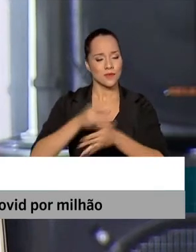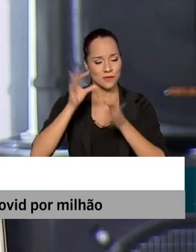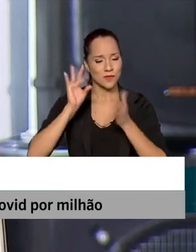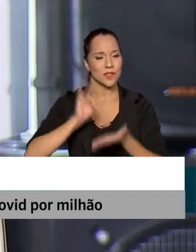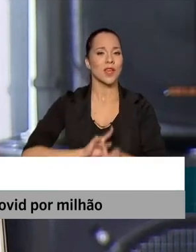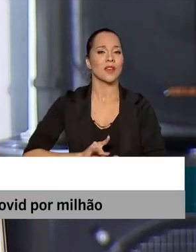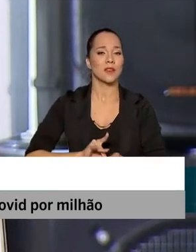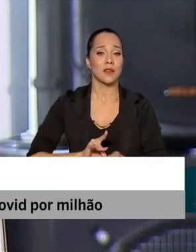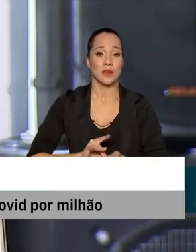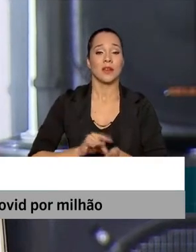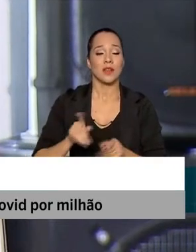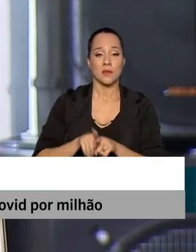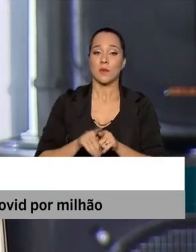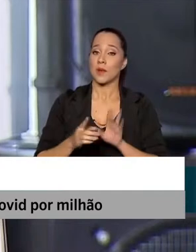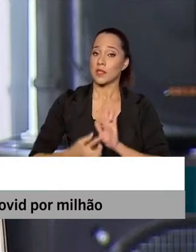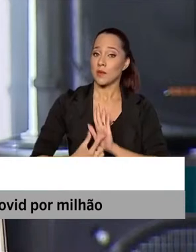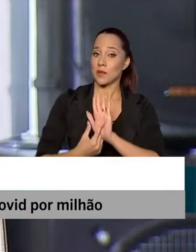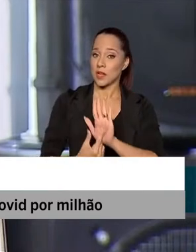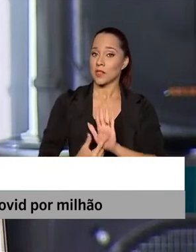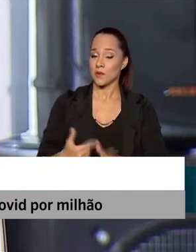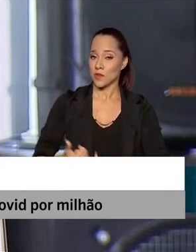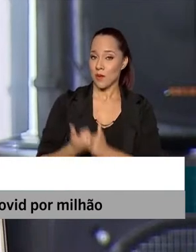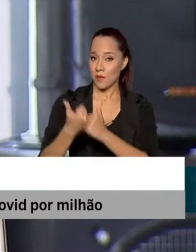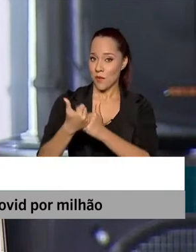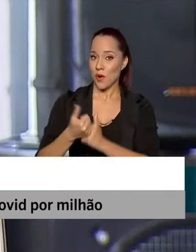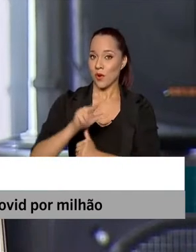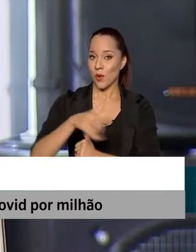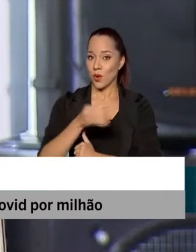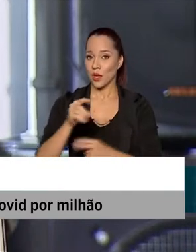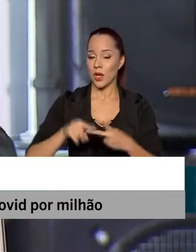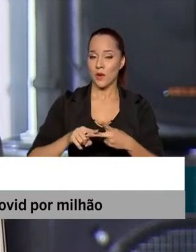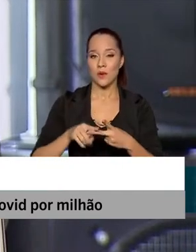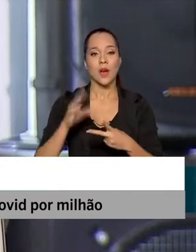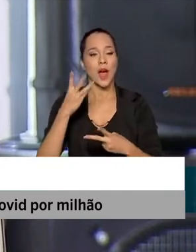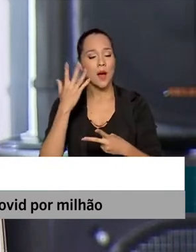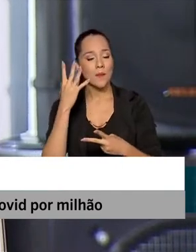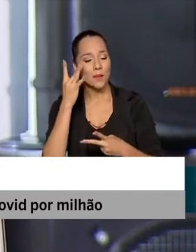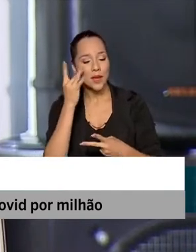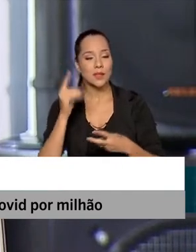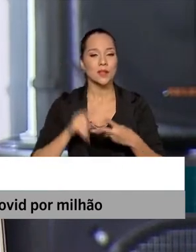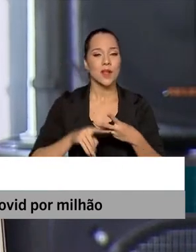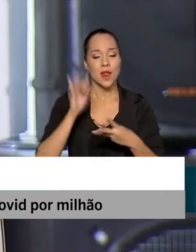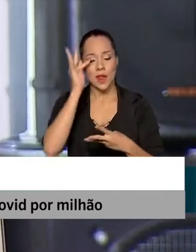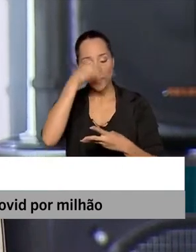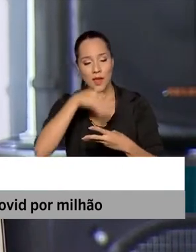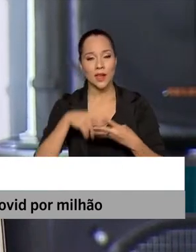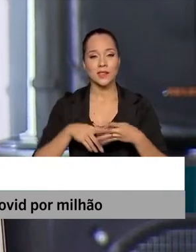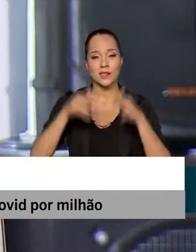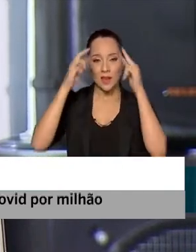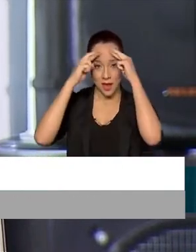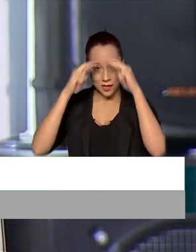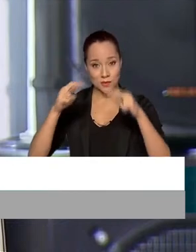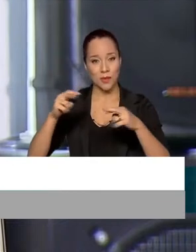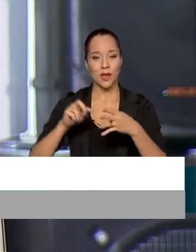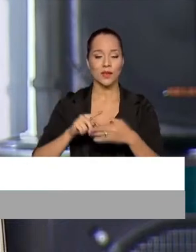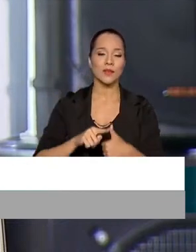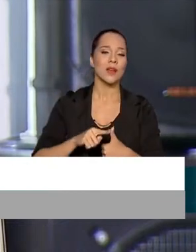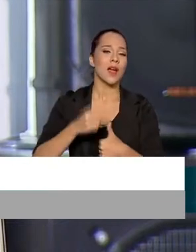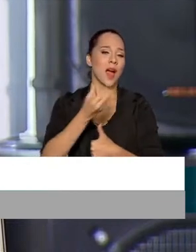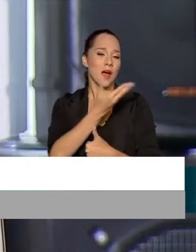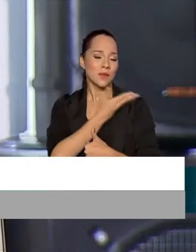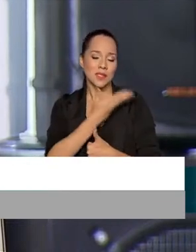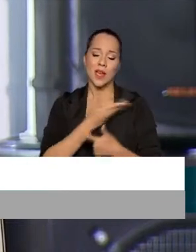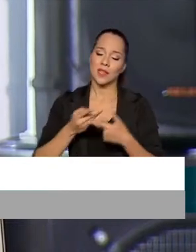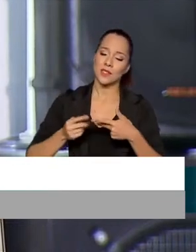pelas inúmeras demonstrações de apoio, união, apreço, lealdade, respeito, amizade